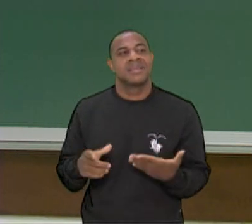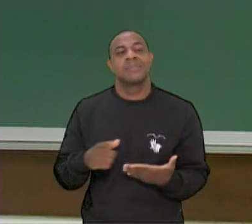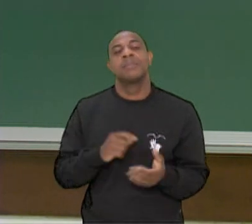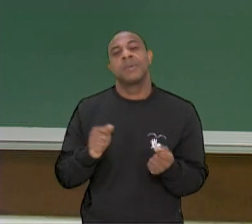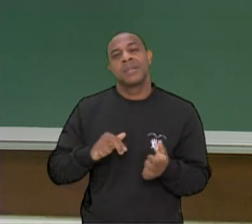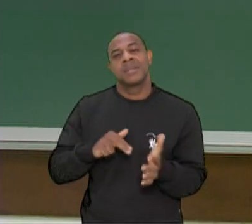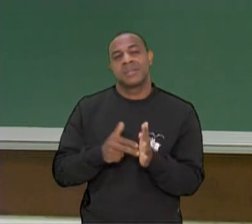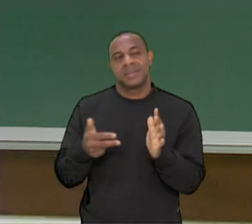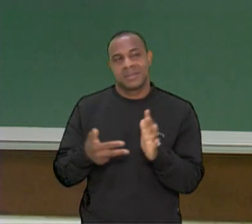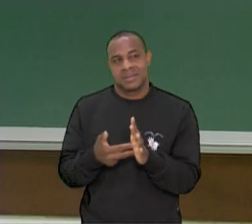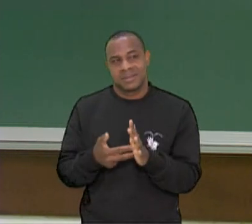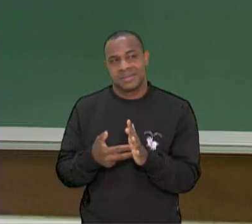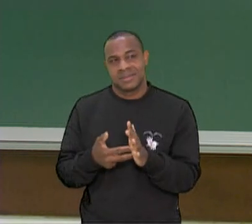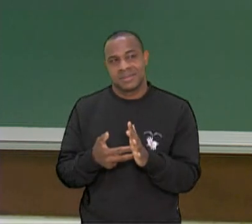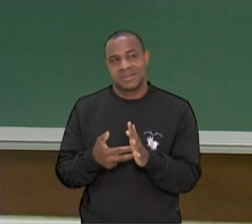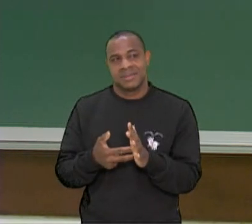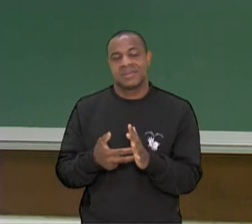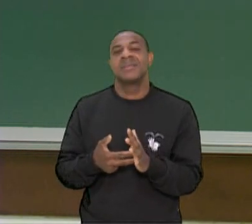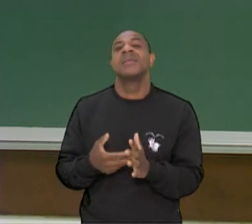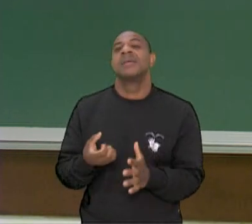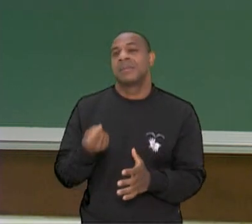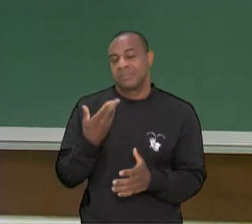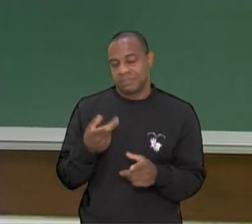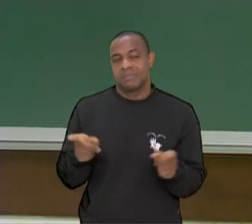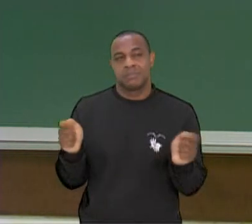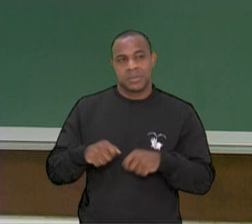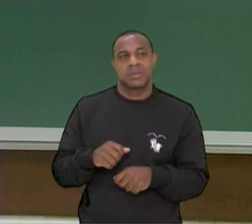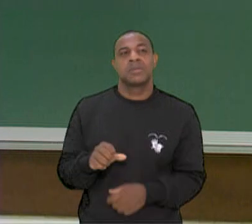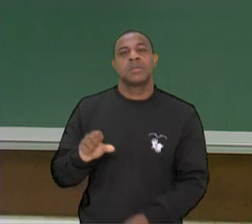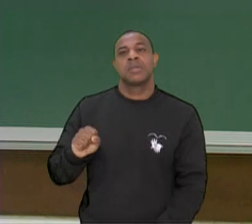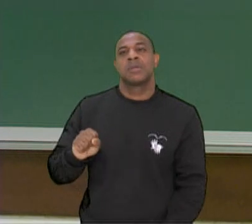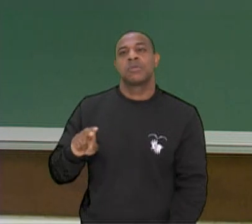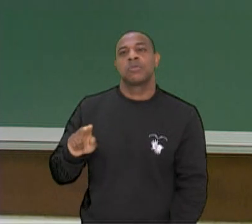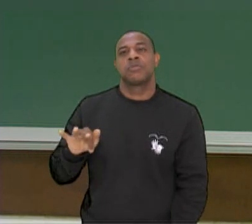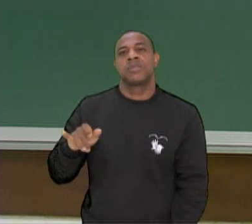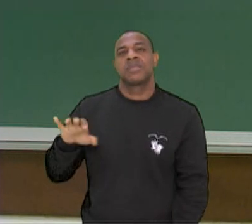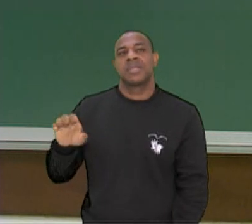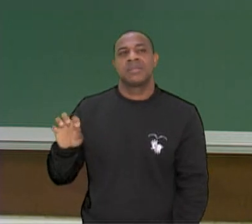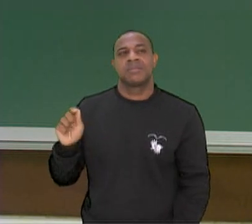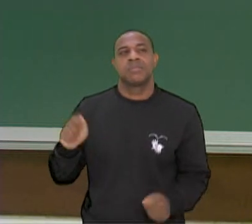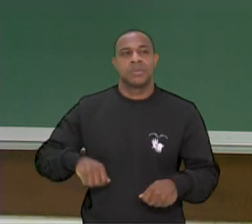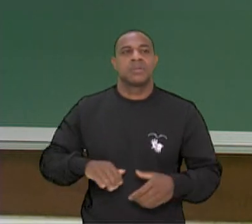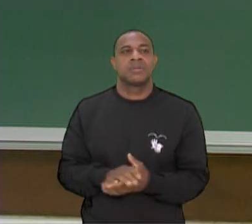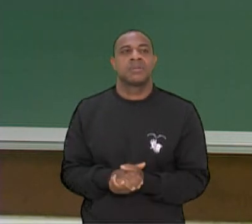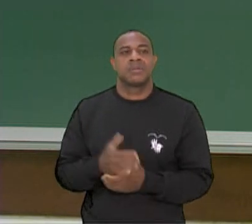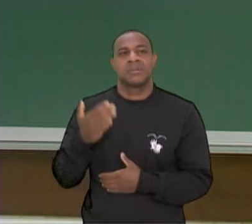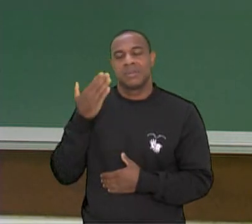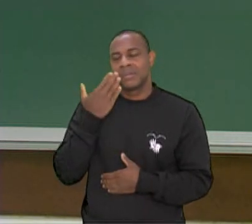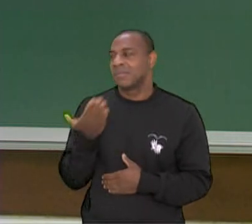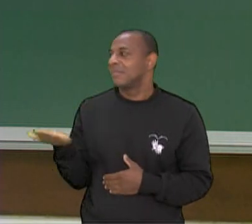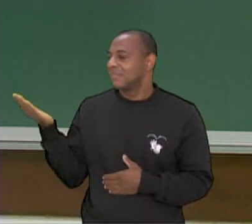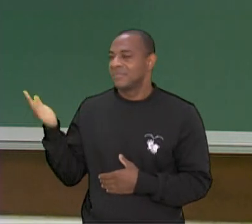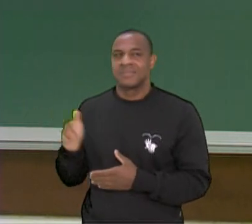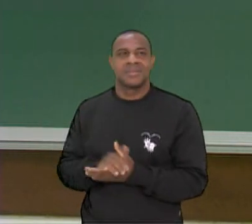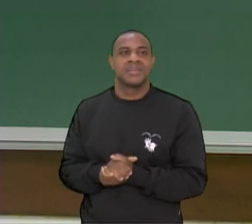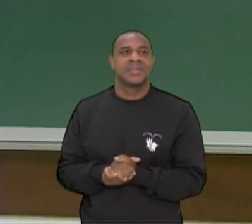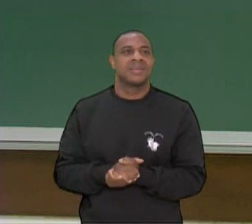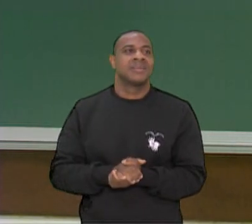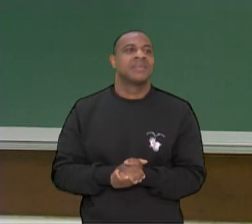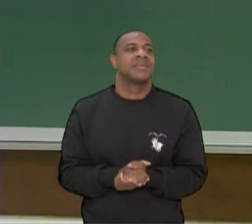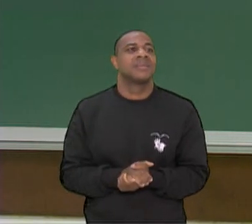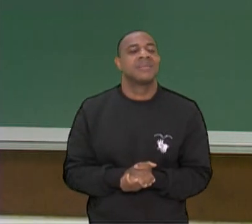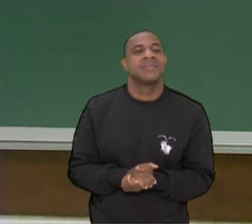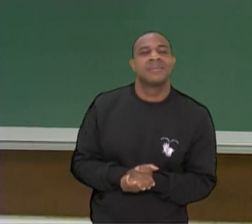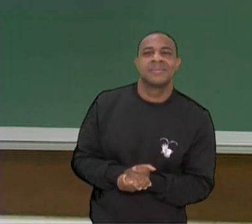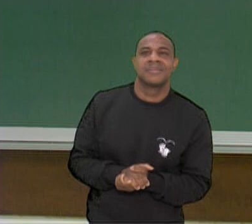pode significar suficiente, né? Então, se você fizer essa troca, você consegue ver, olha, como instrumentos